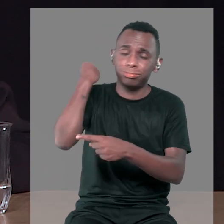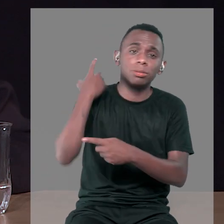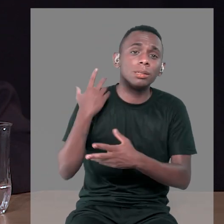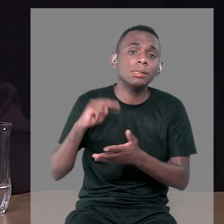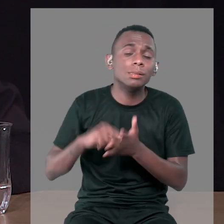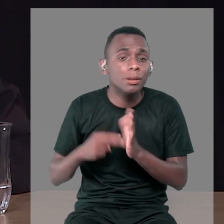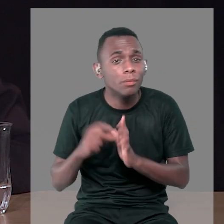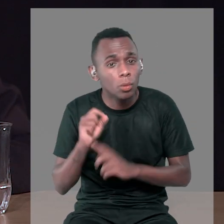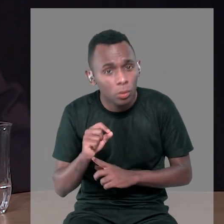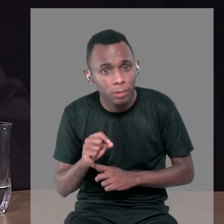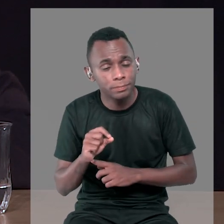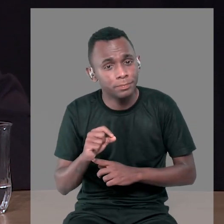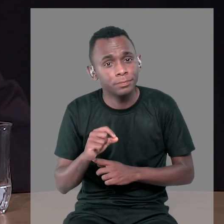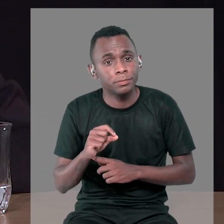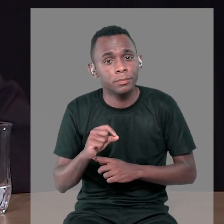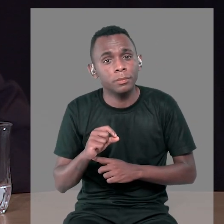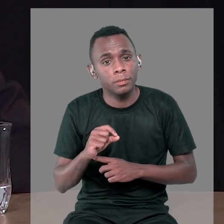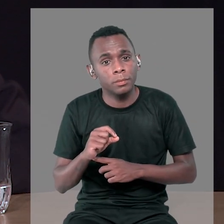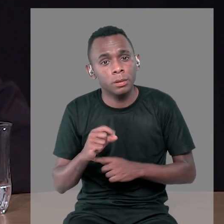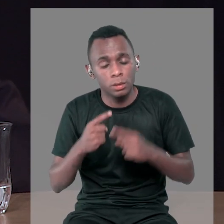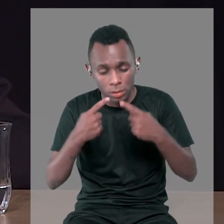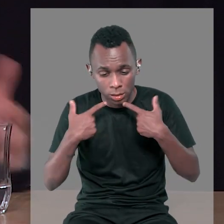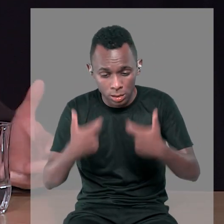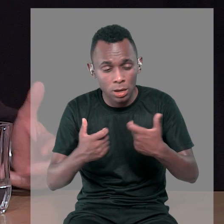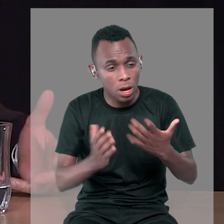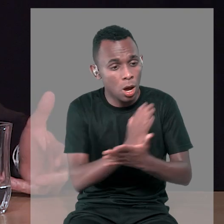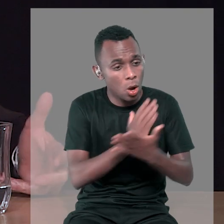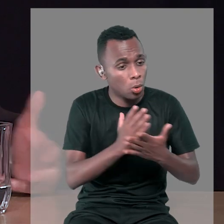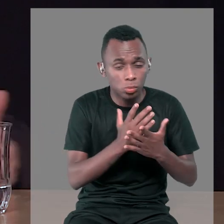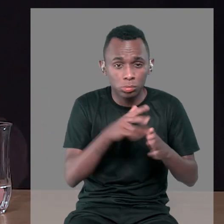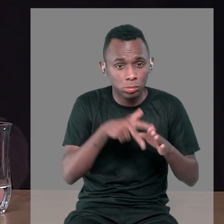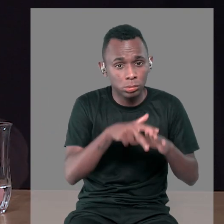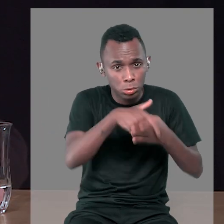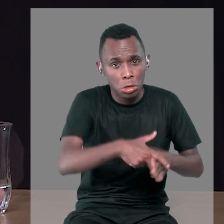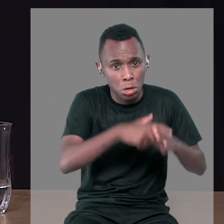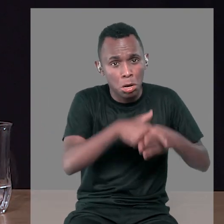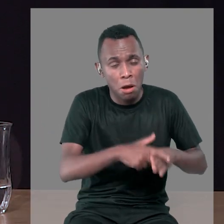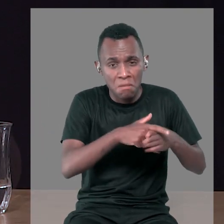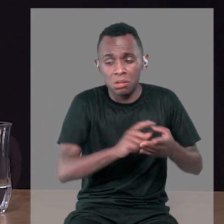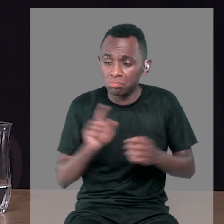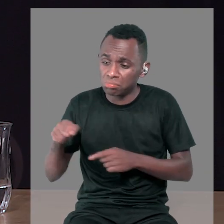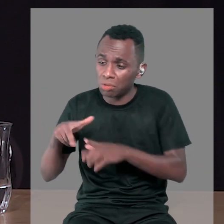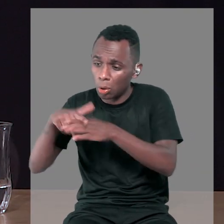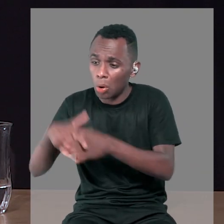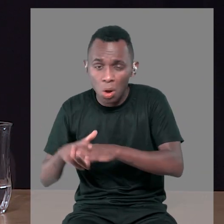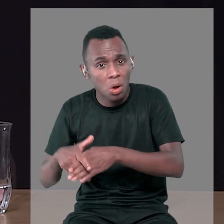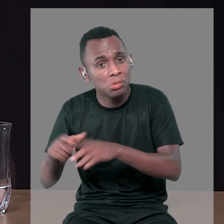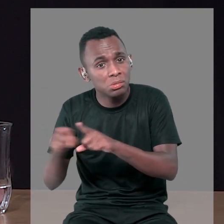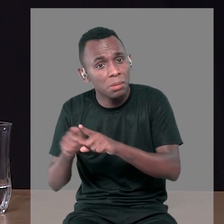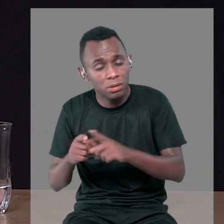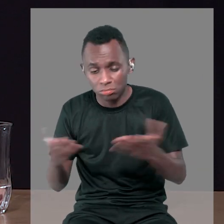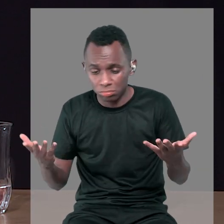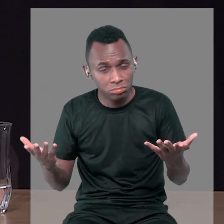guerra entre, né, grandes cavaleiros e cavalheiros, né, nos dois sentidos, quer dizer, nos dois termos aí. Por quê?